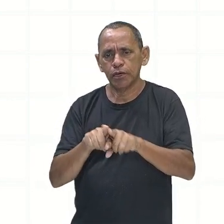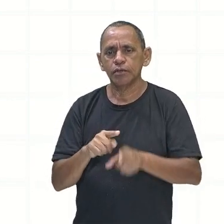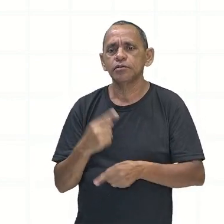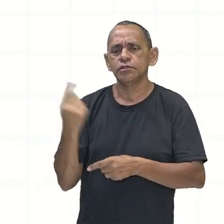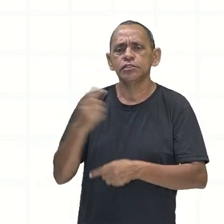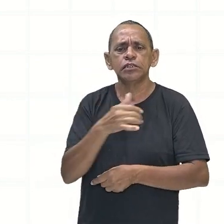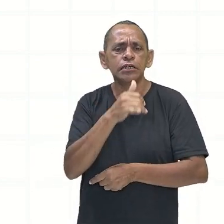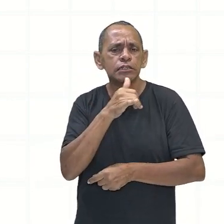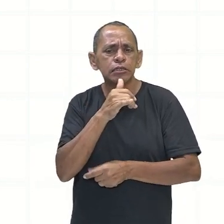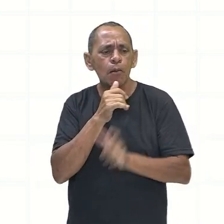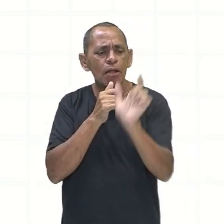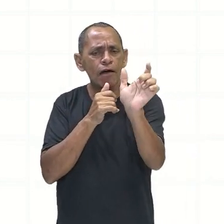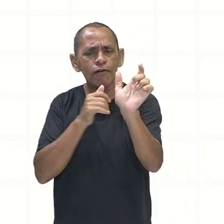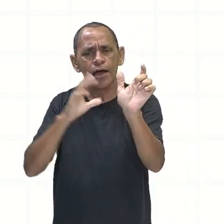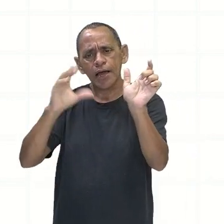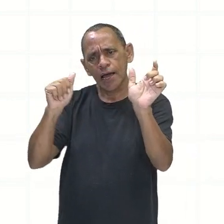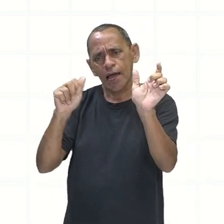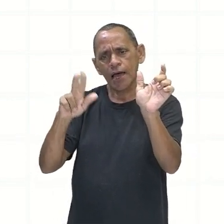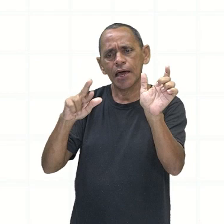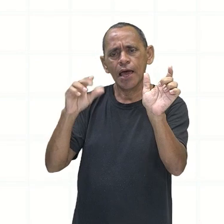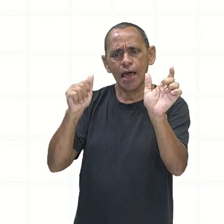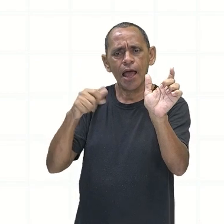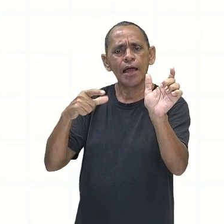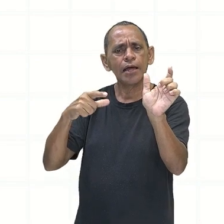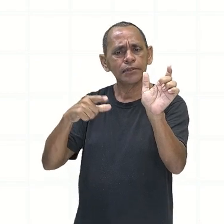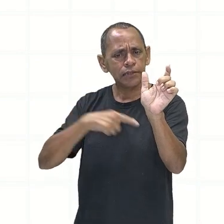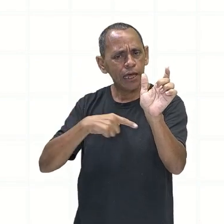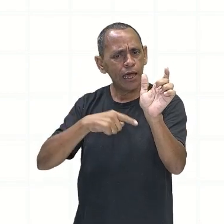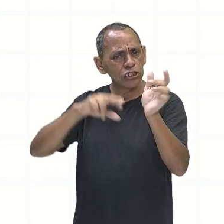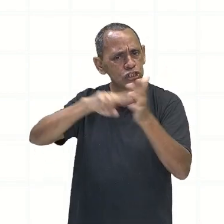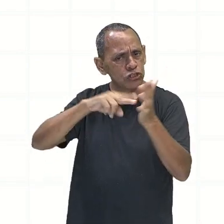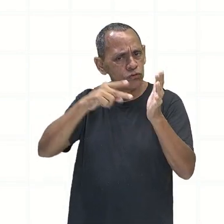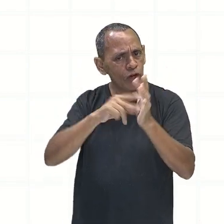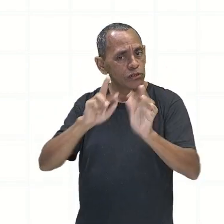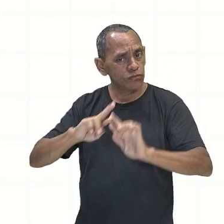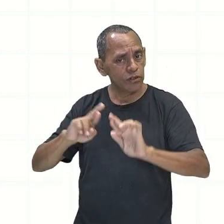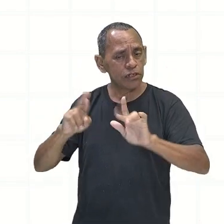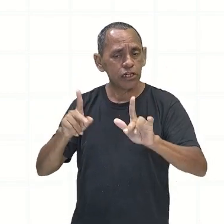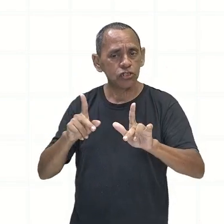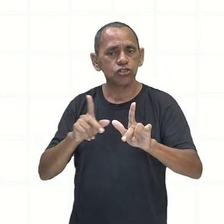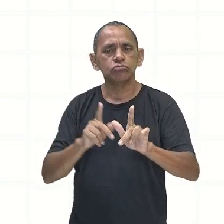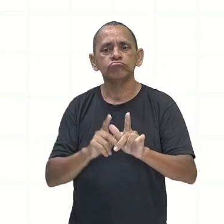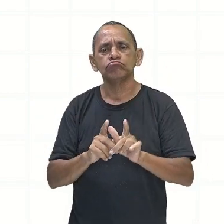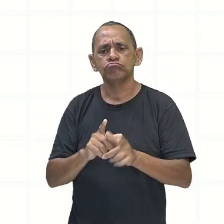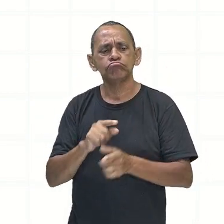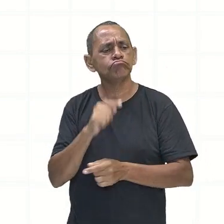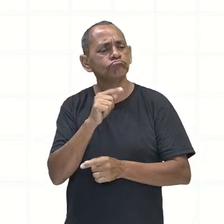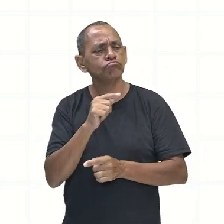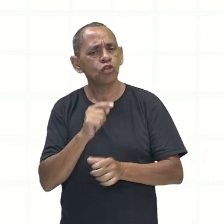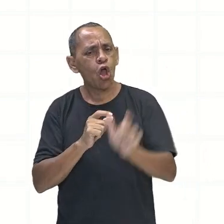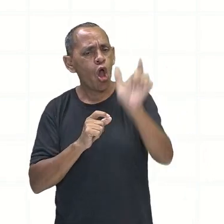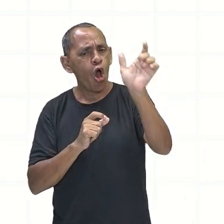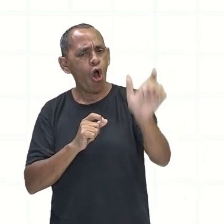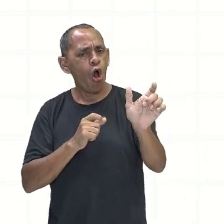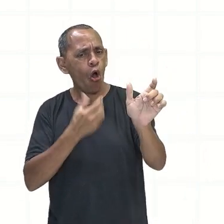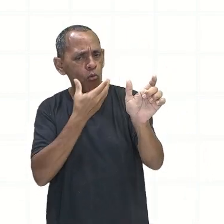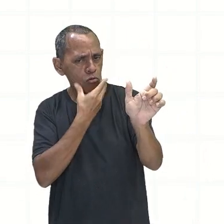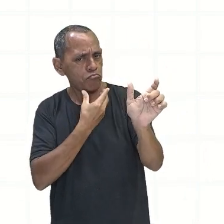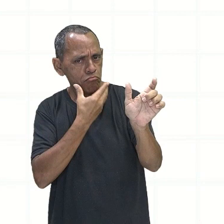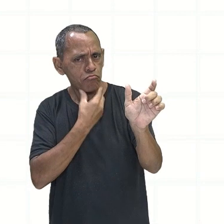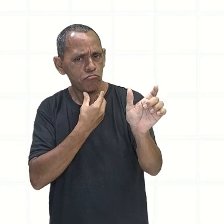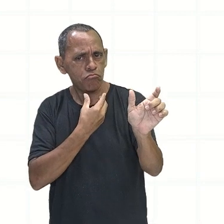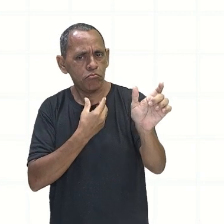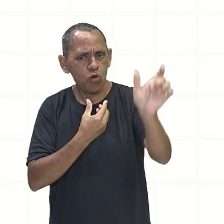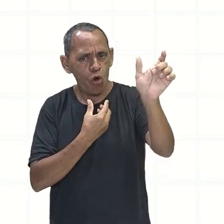significado. Que no caso, aqui no caso é o quê? Homem, Um homem ou um rapaz,